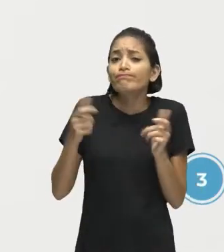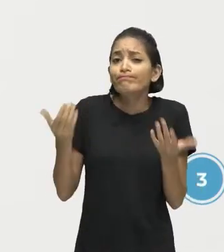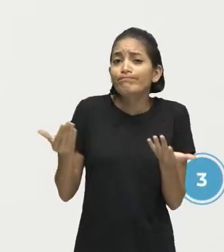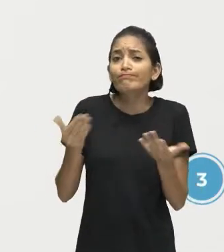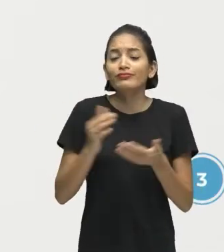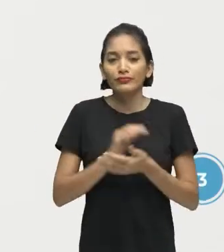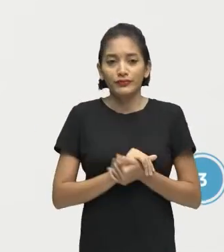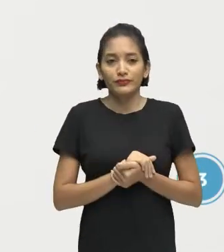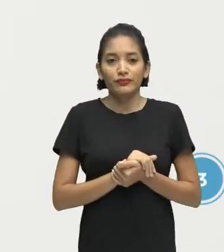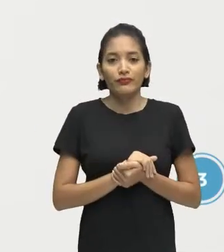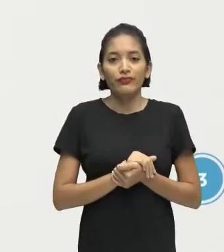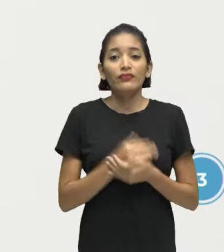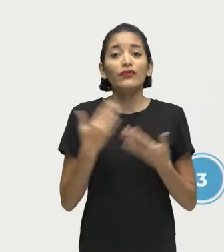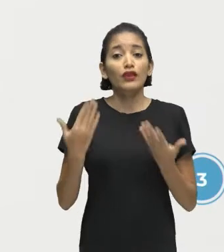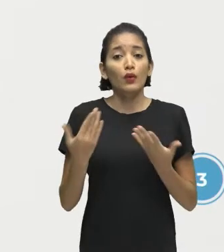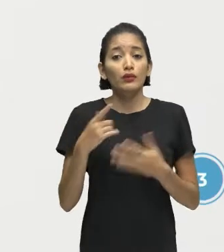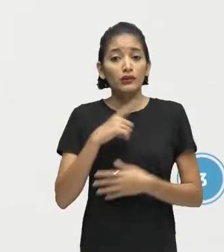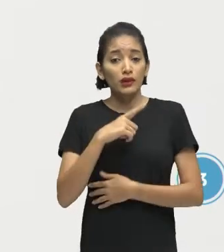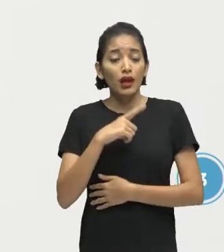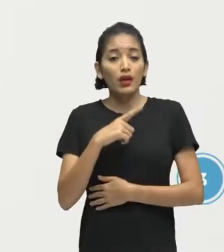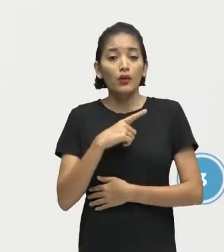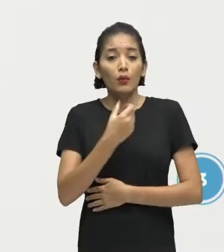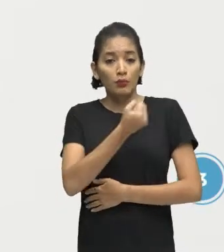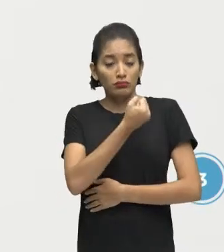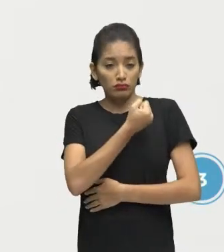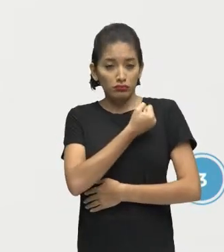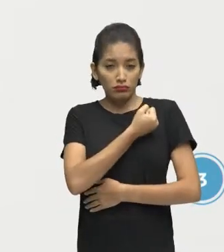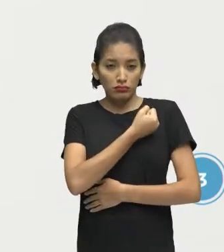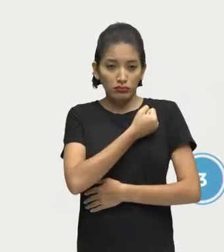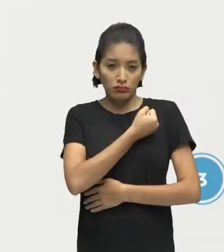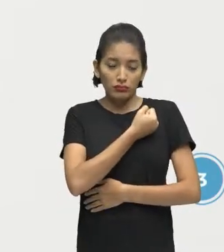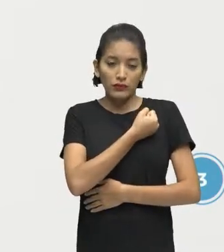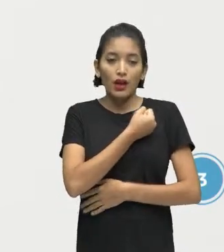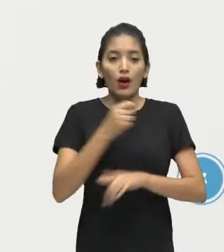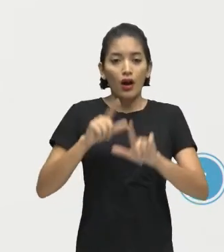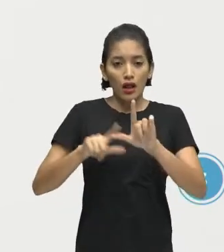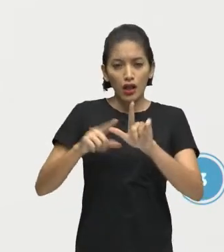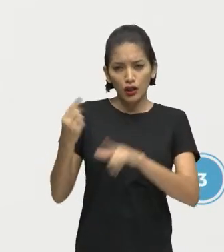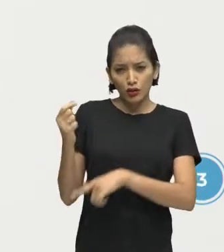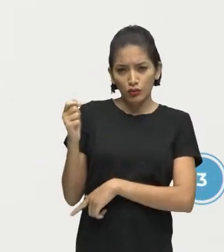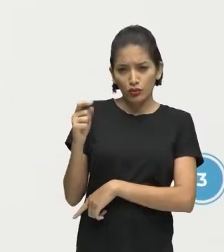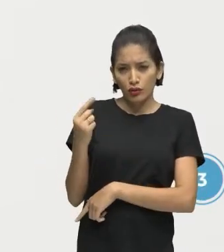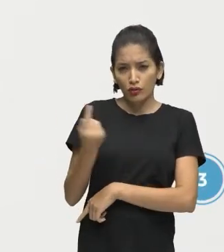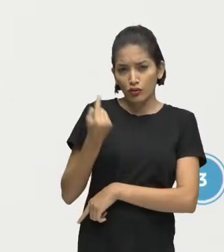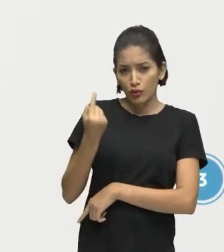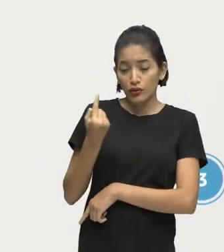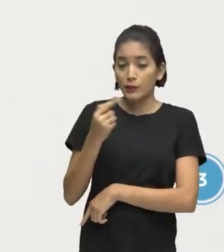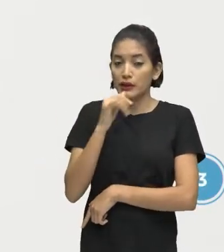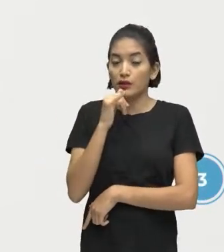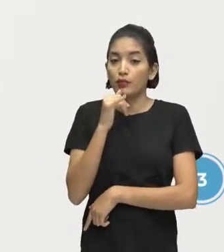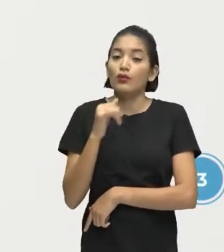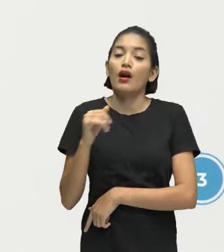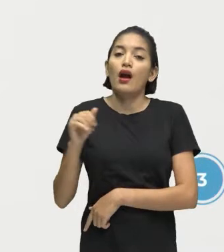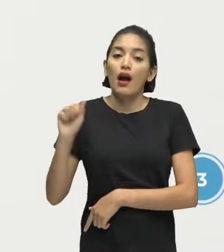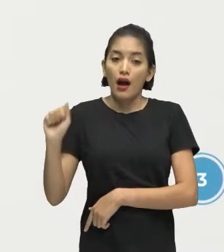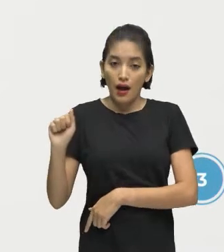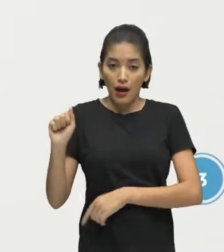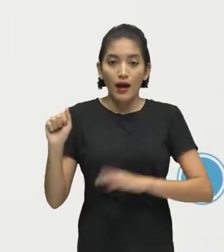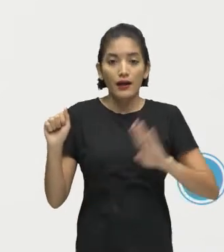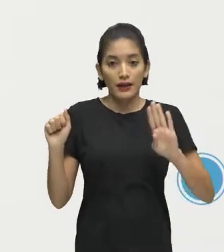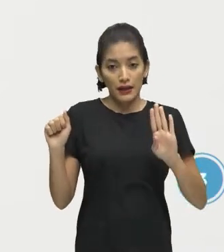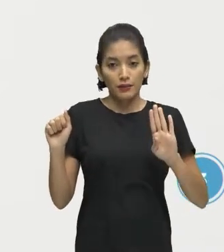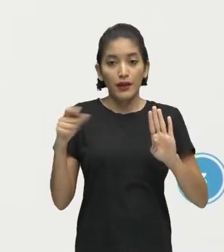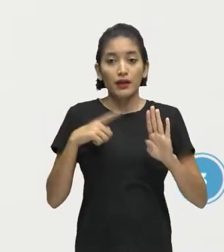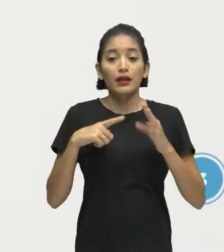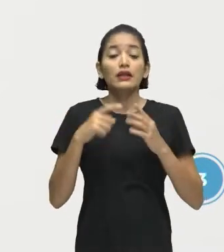Quando a gente tem uma letra sozinha numa expressão, por exemplo, A ou B, significa que a gente tem o